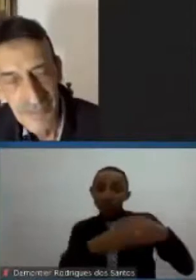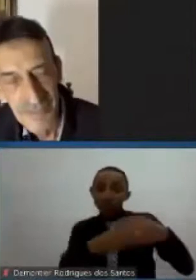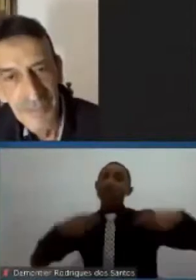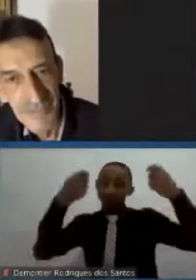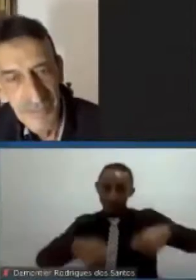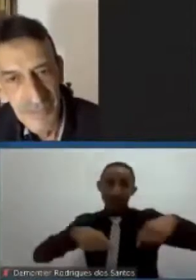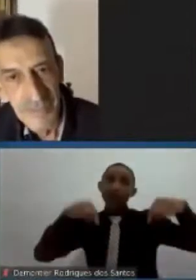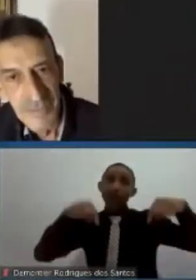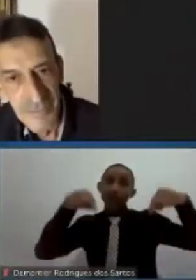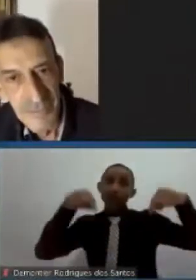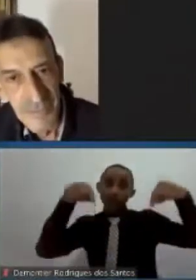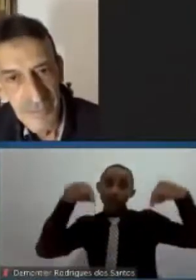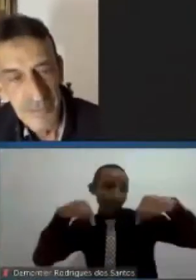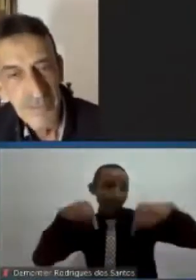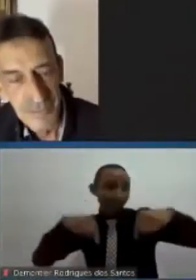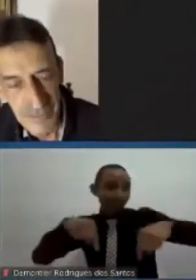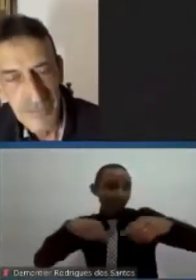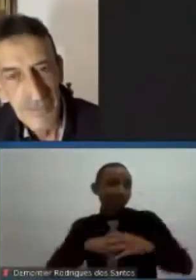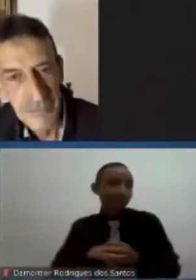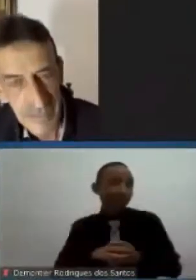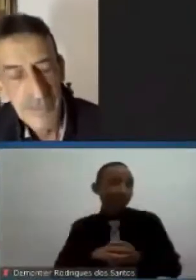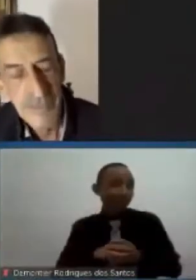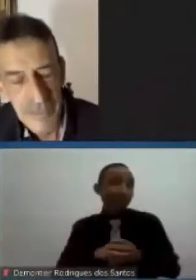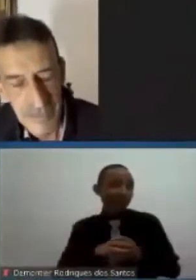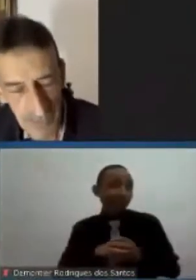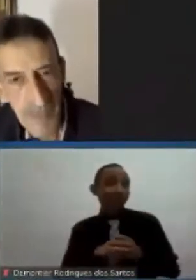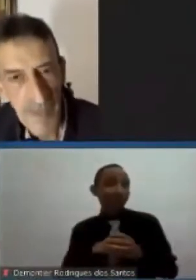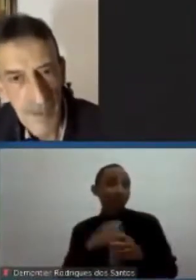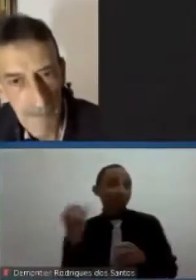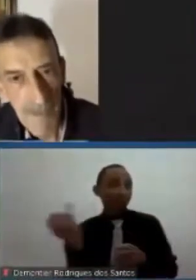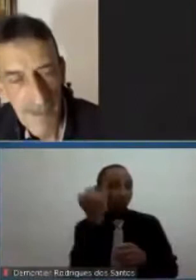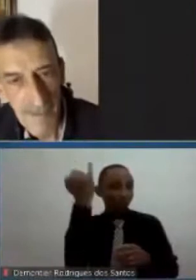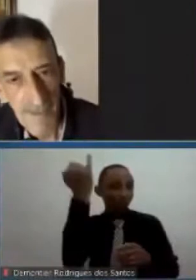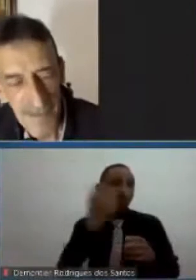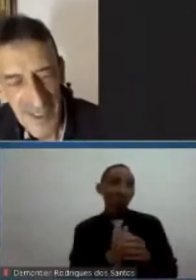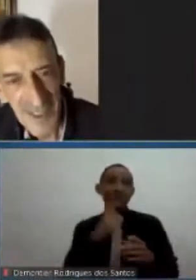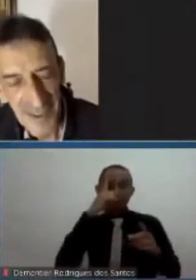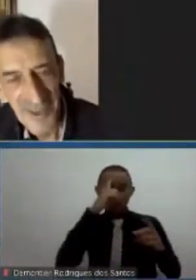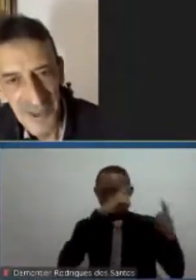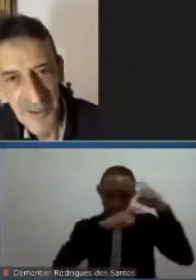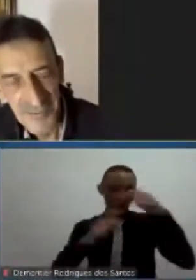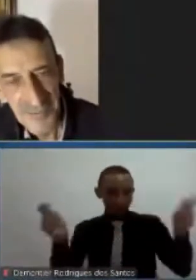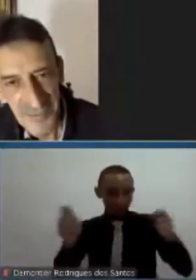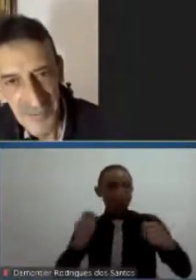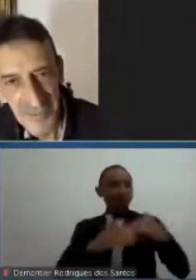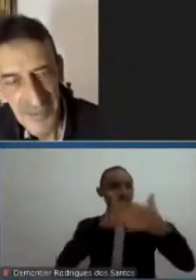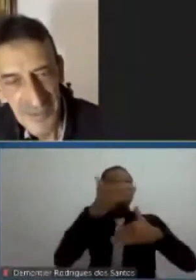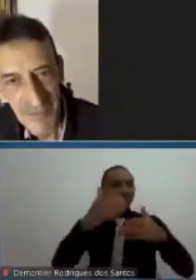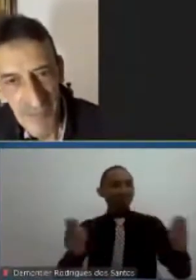né, em especial diante da oportunidade que estamos vivendo desse desafio. Muito obrigado. Exato.